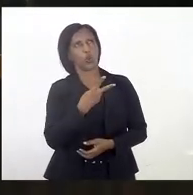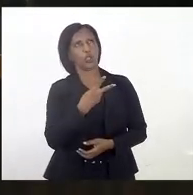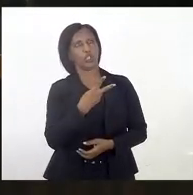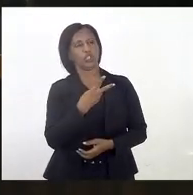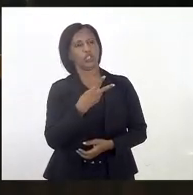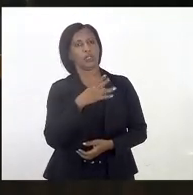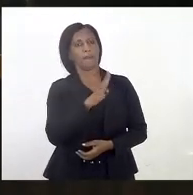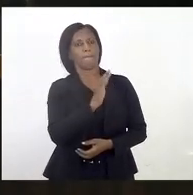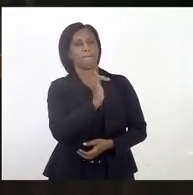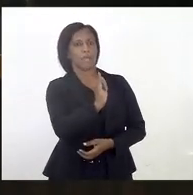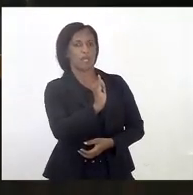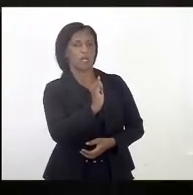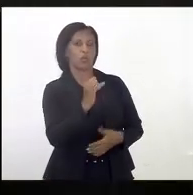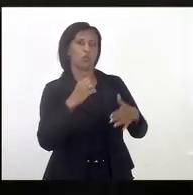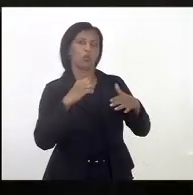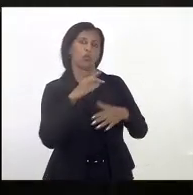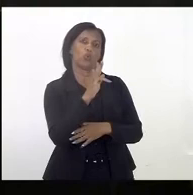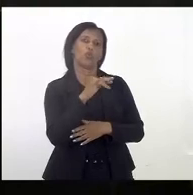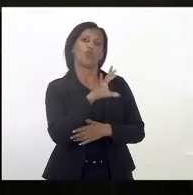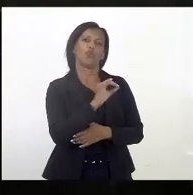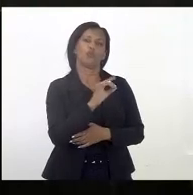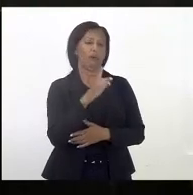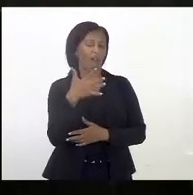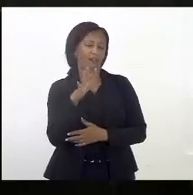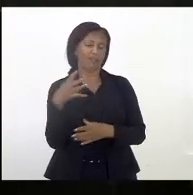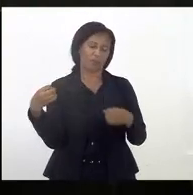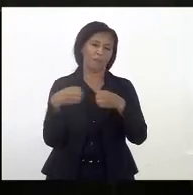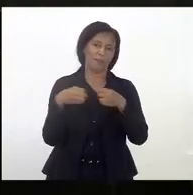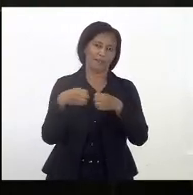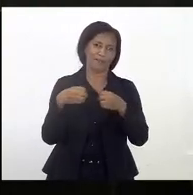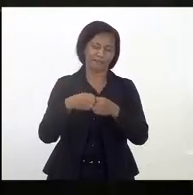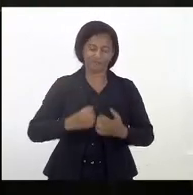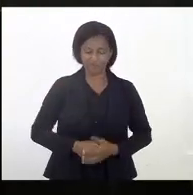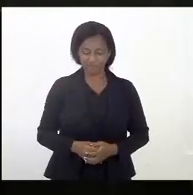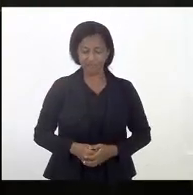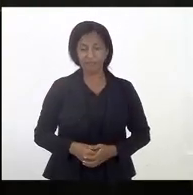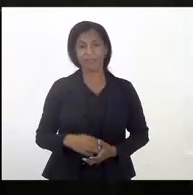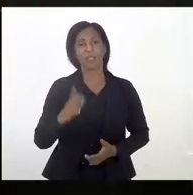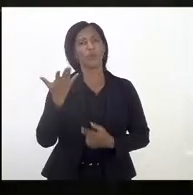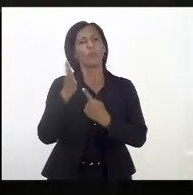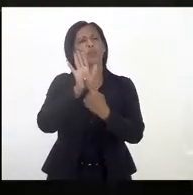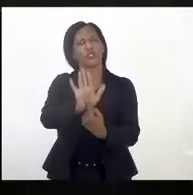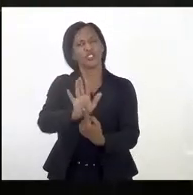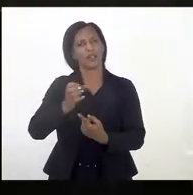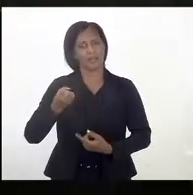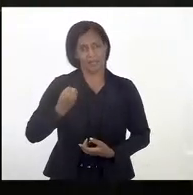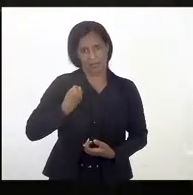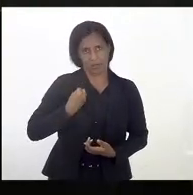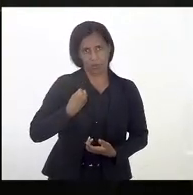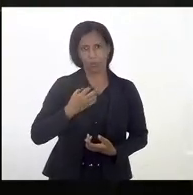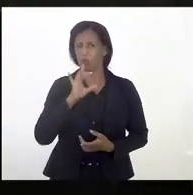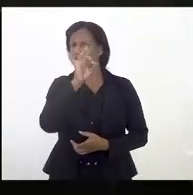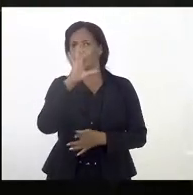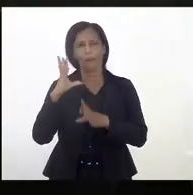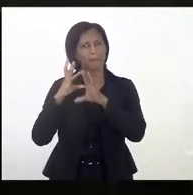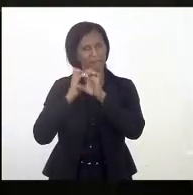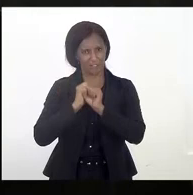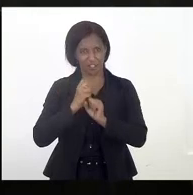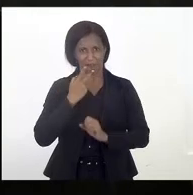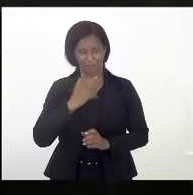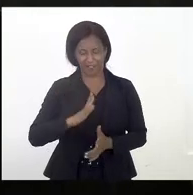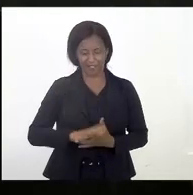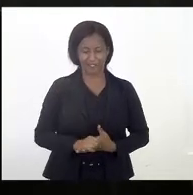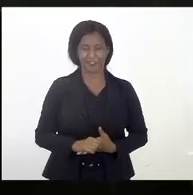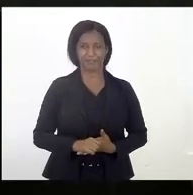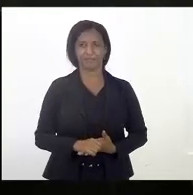no fundo então estamos muito próximo mas eu quis trazer esses números só para fechar fala